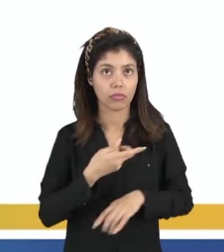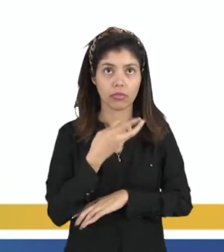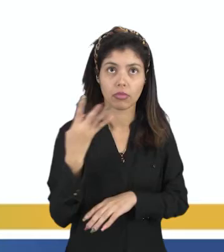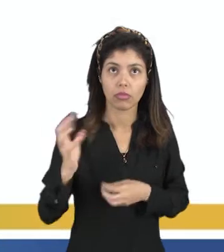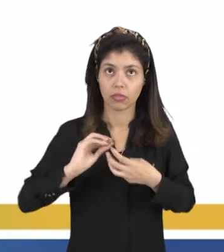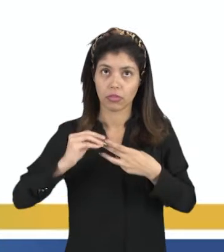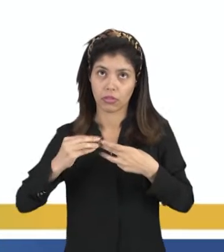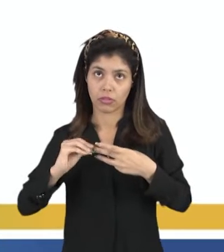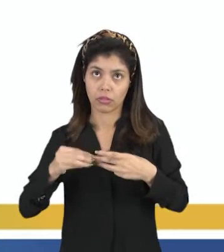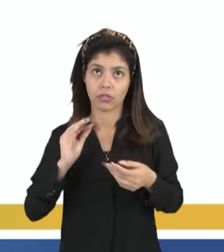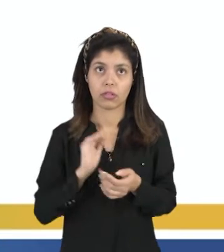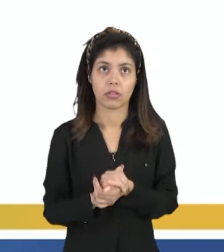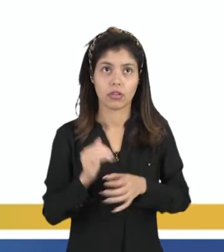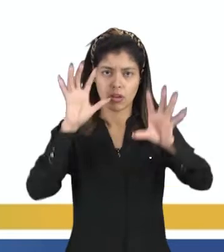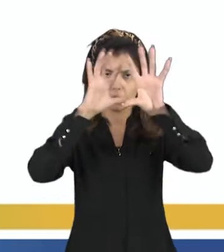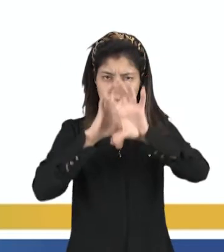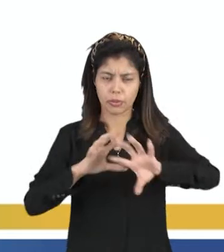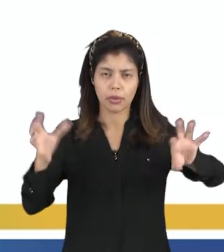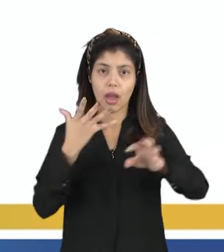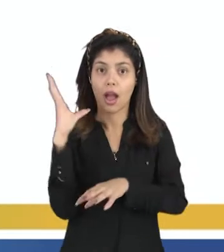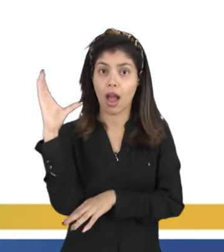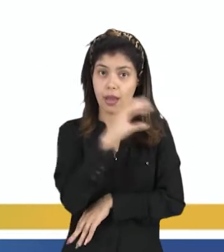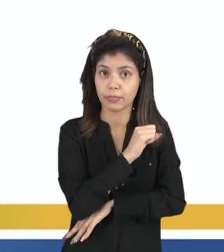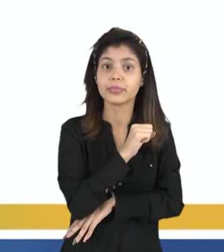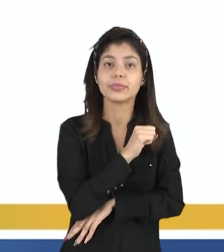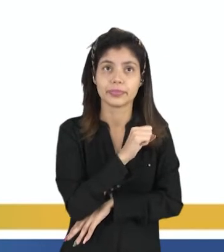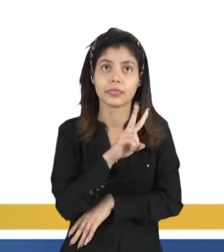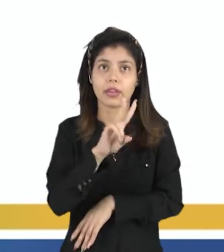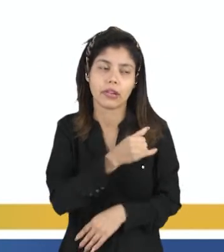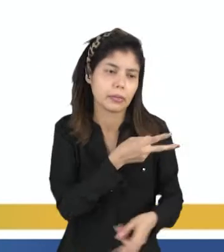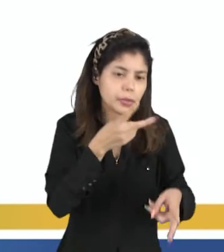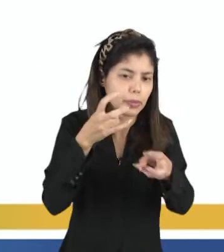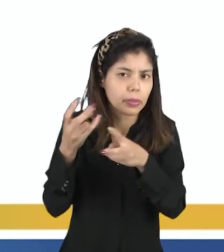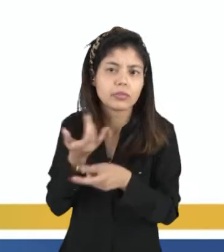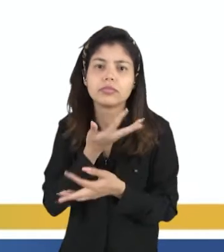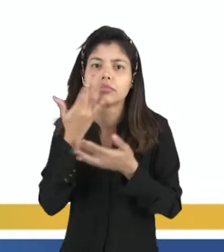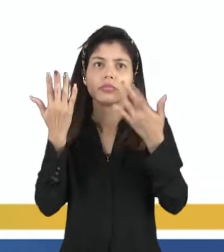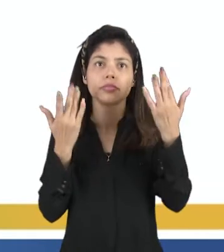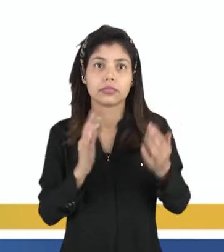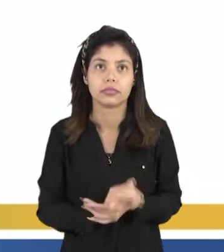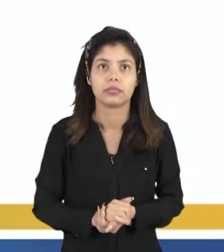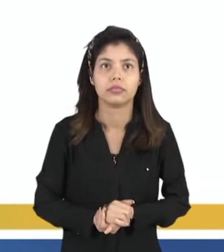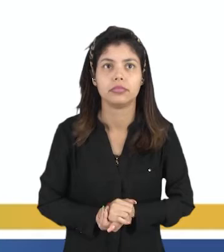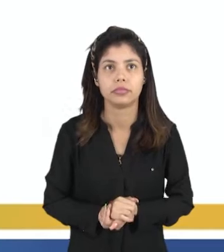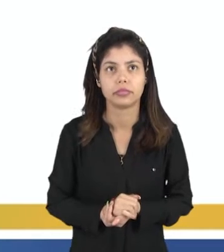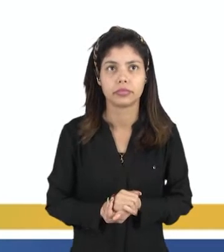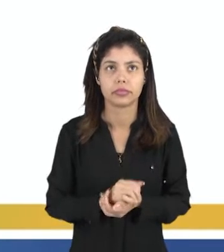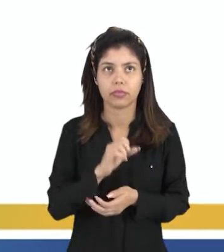células aromáticas no ar, mais rápido ela vai conseguir detectar esses odores.